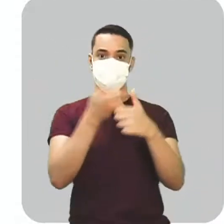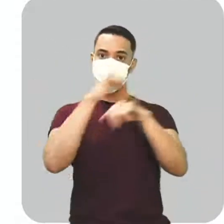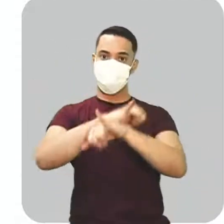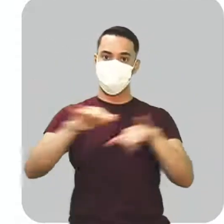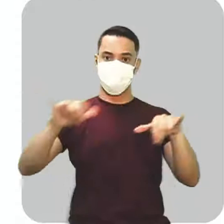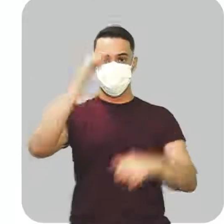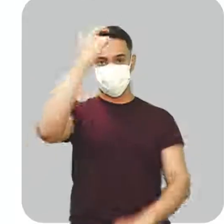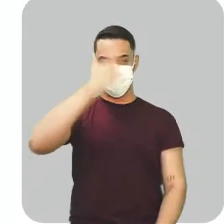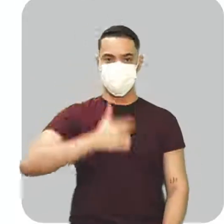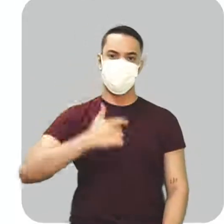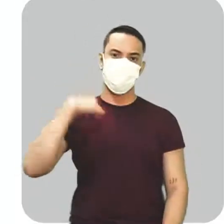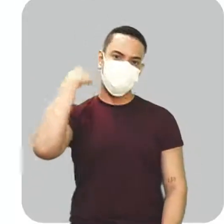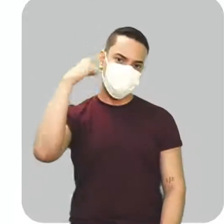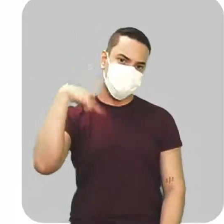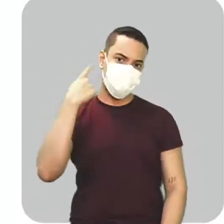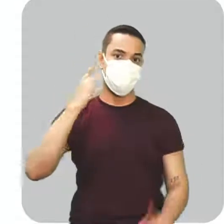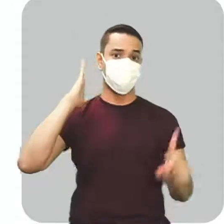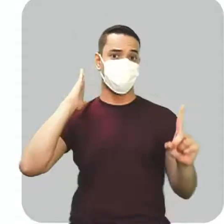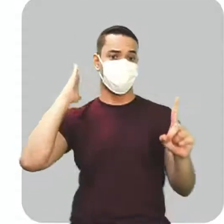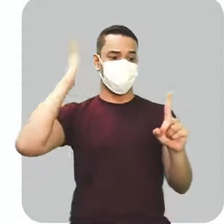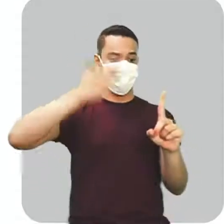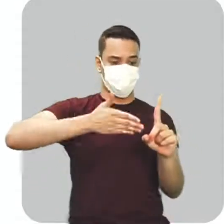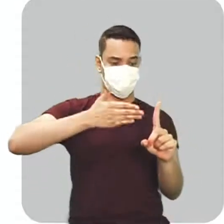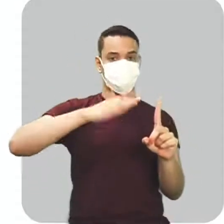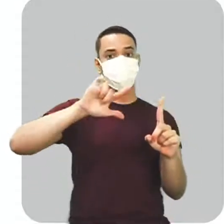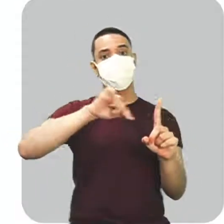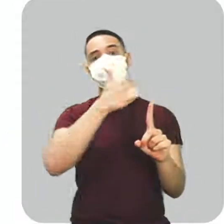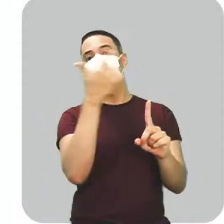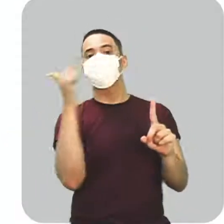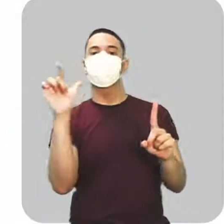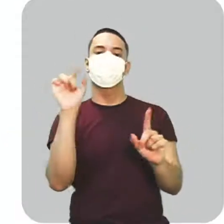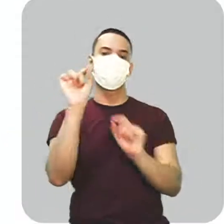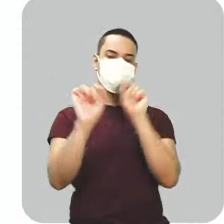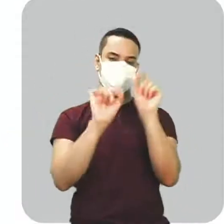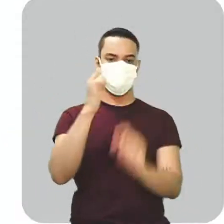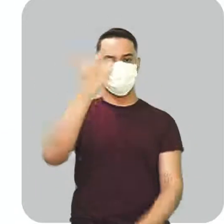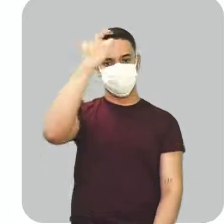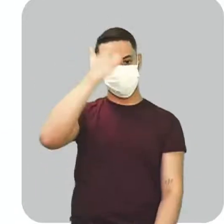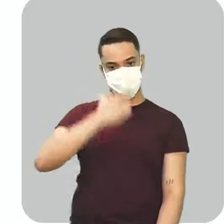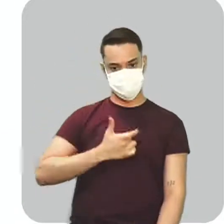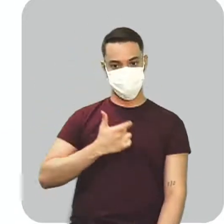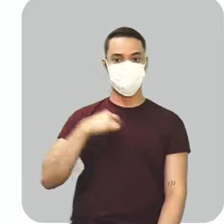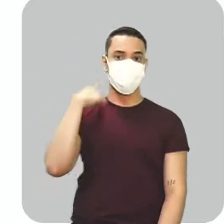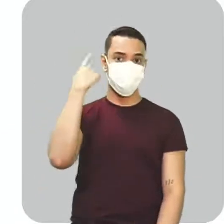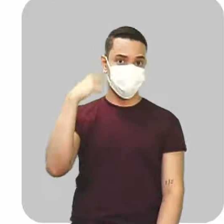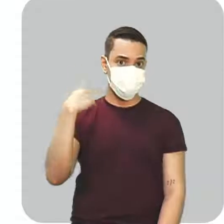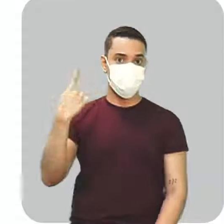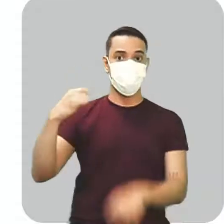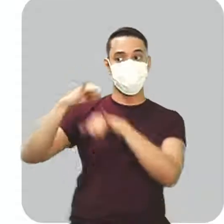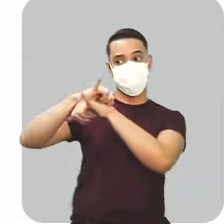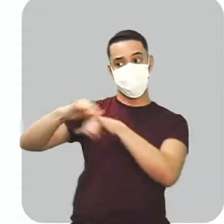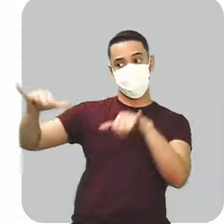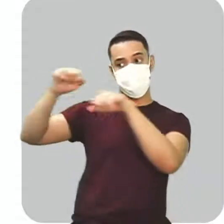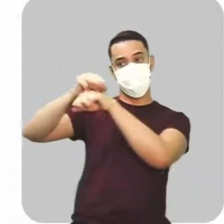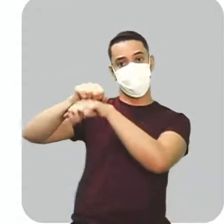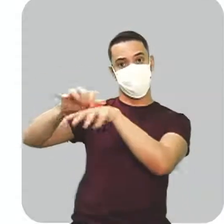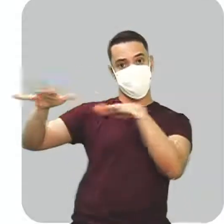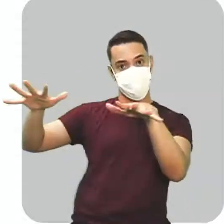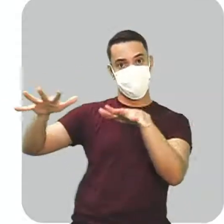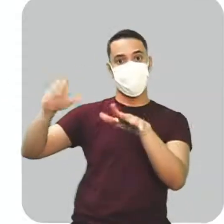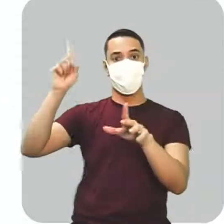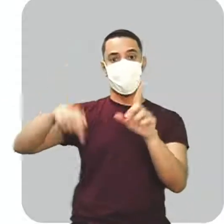ordem direta. E na outra, que eu sou louco, dizem, ordem